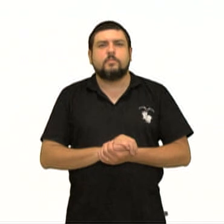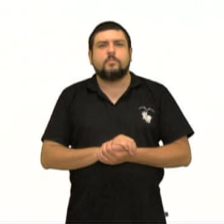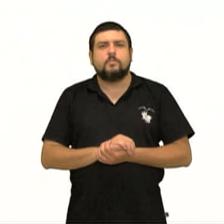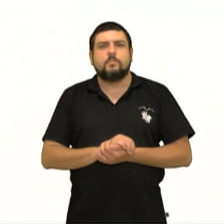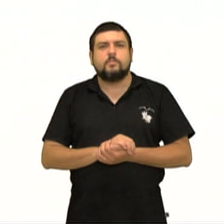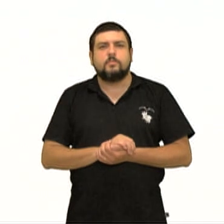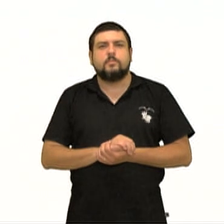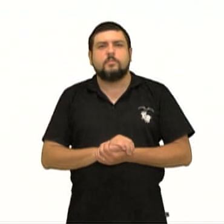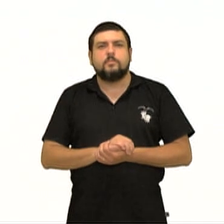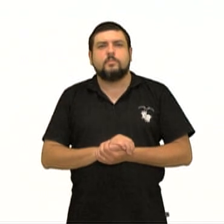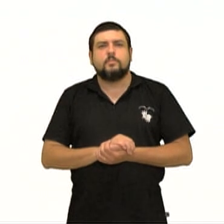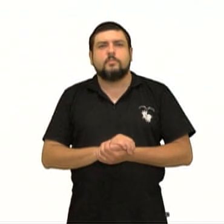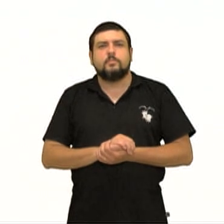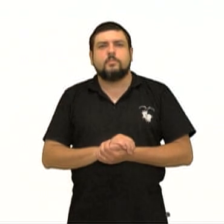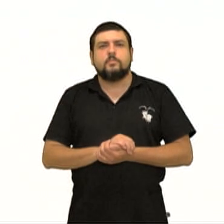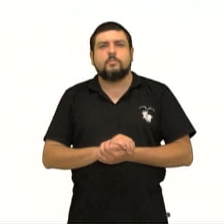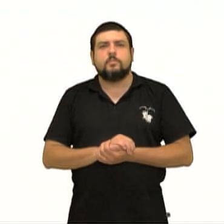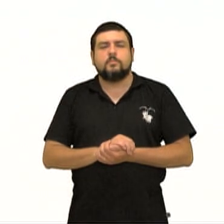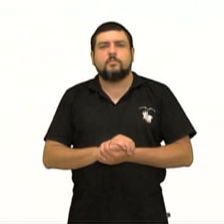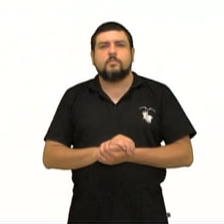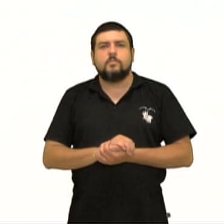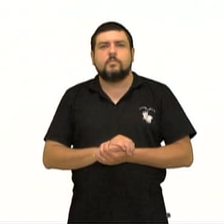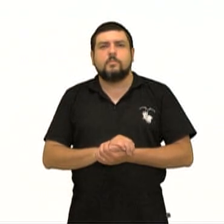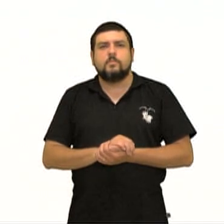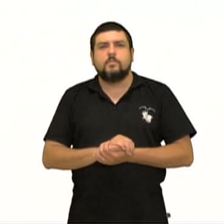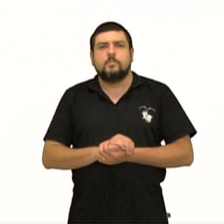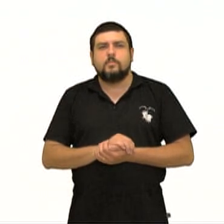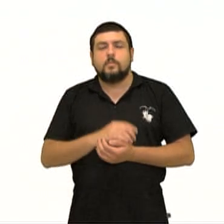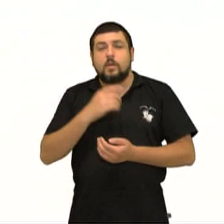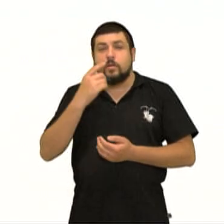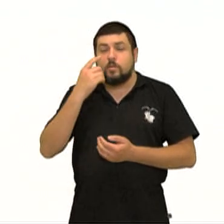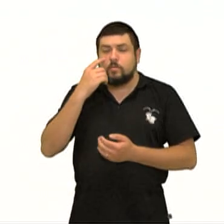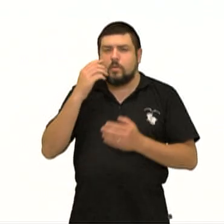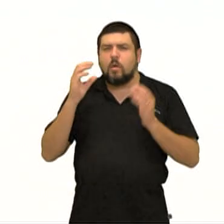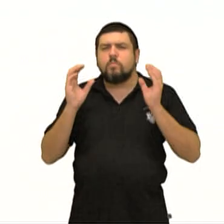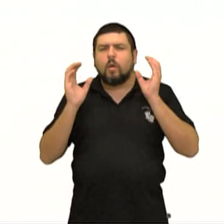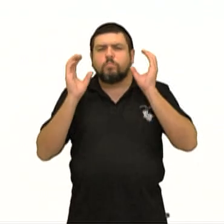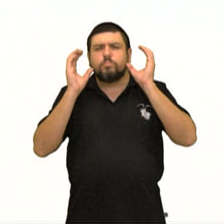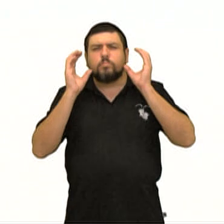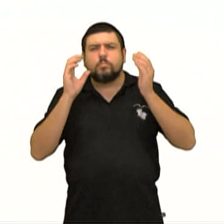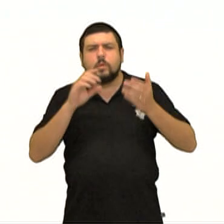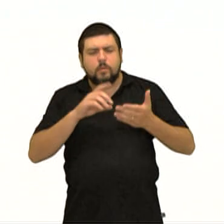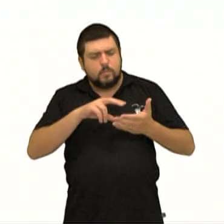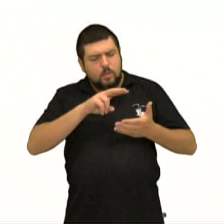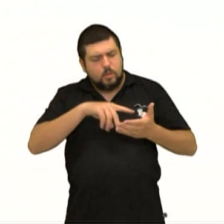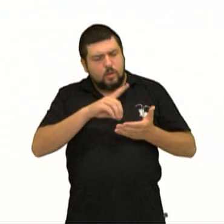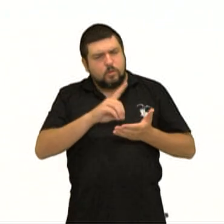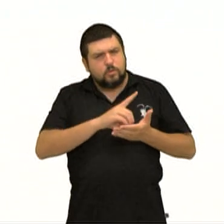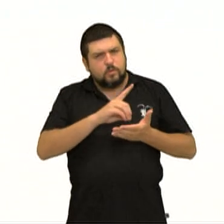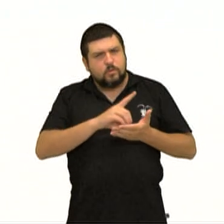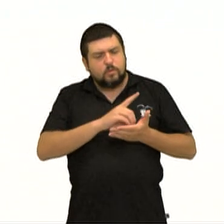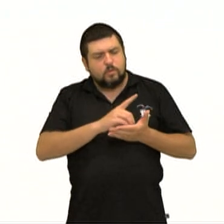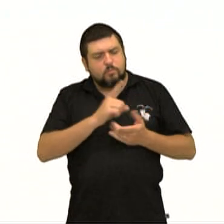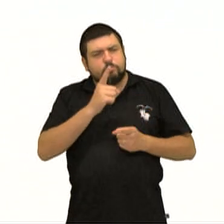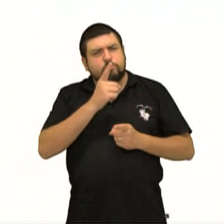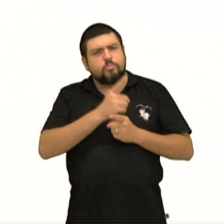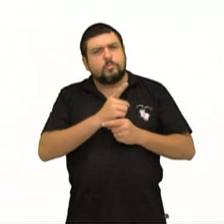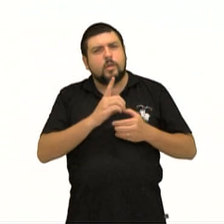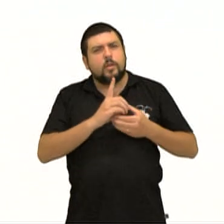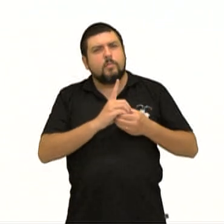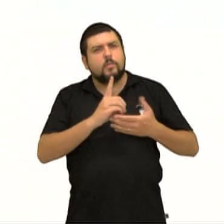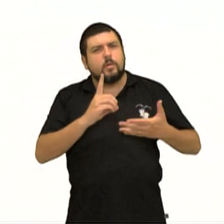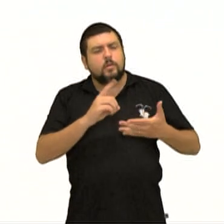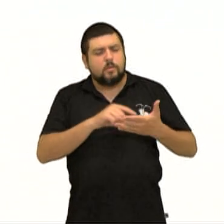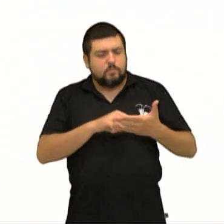Então, temos aqui a tirinha, Mafalda lendo ali o dicionário, ela coloca, democracia, do